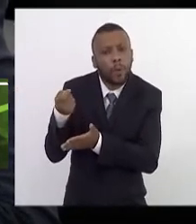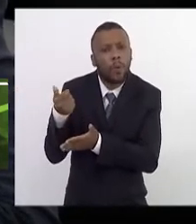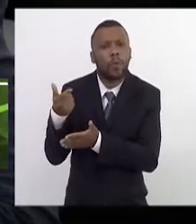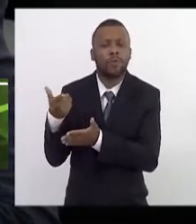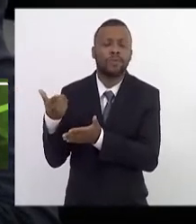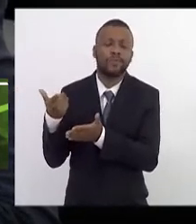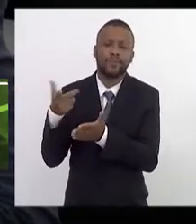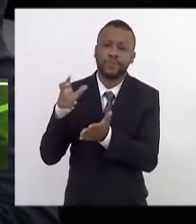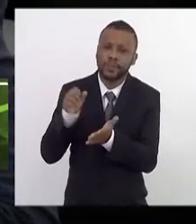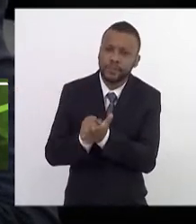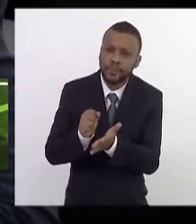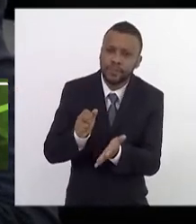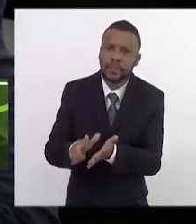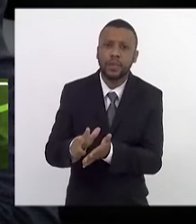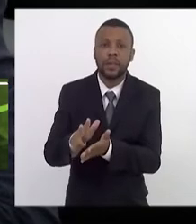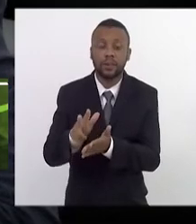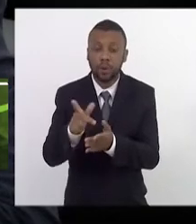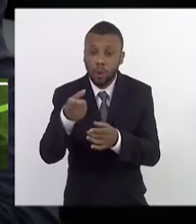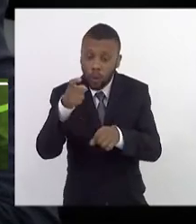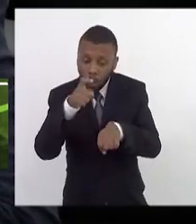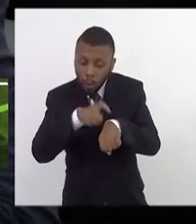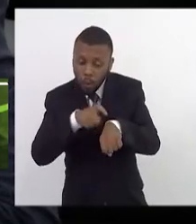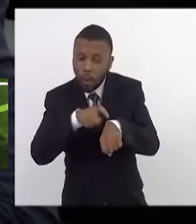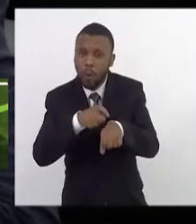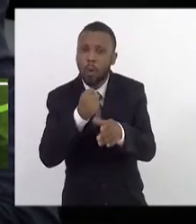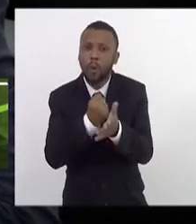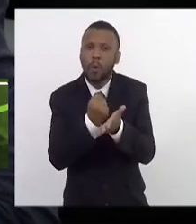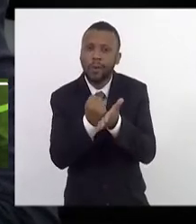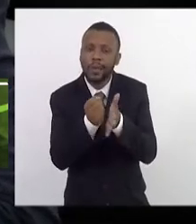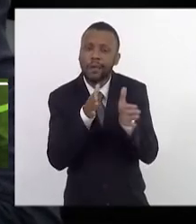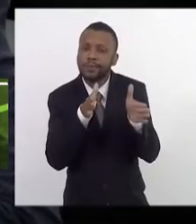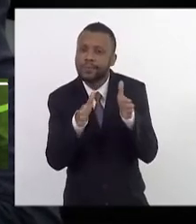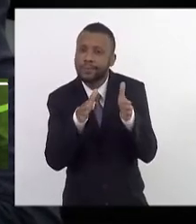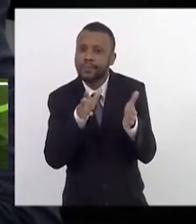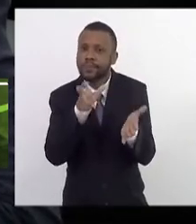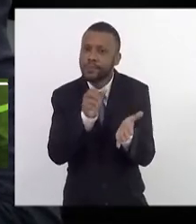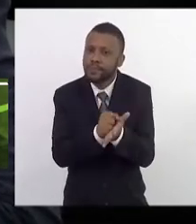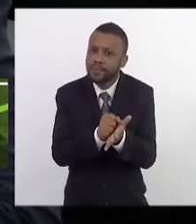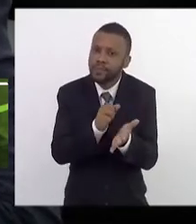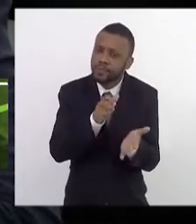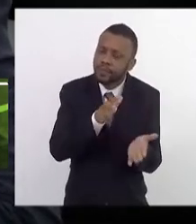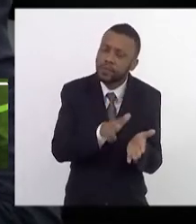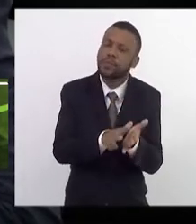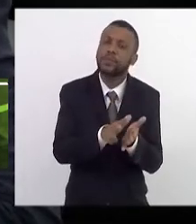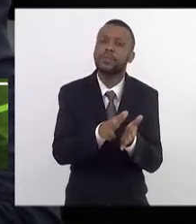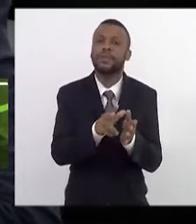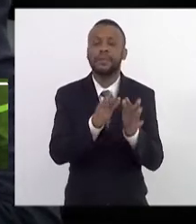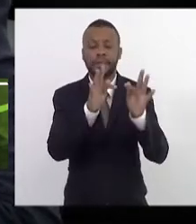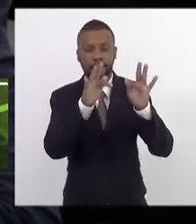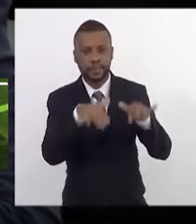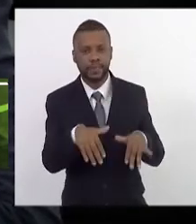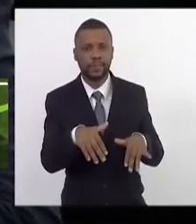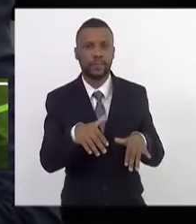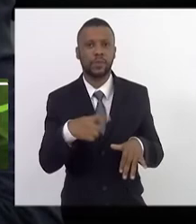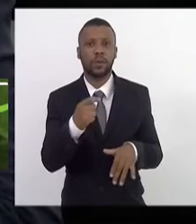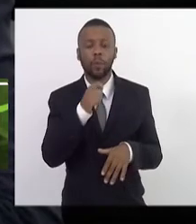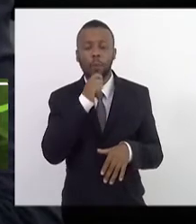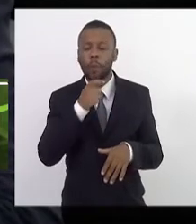os vigentes estavam encerrando, e a gente herdou uma secretaria muito paralisada, quase sem contrato